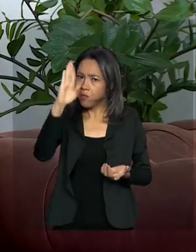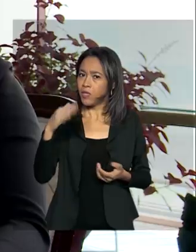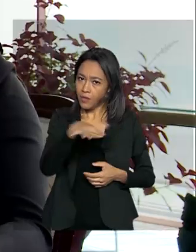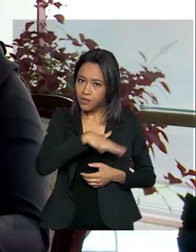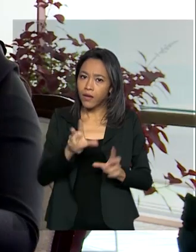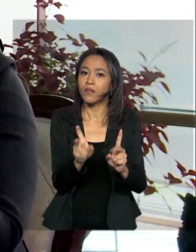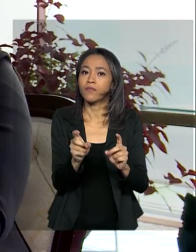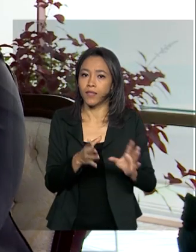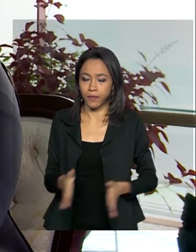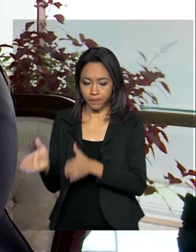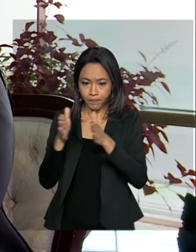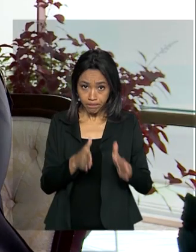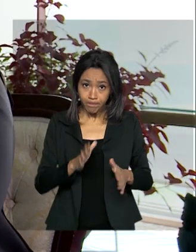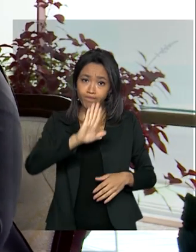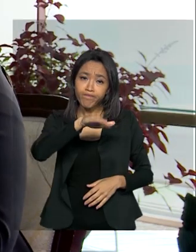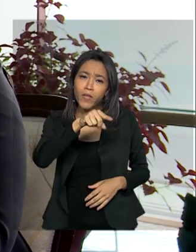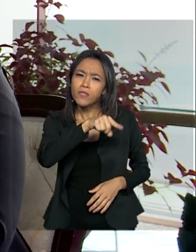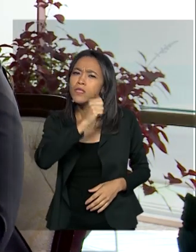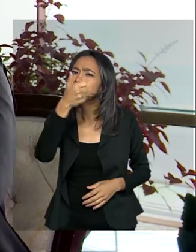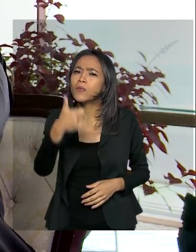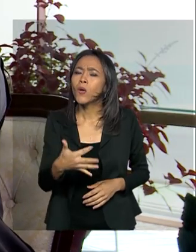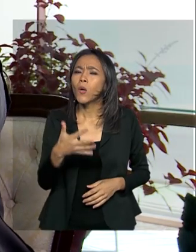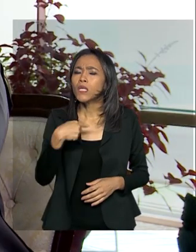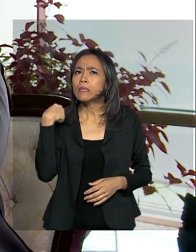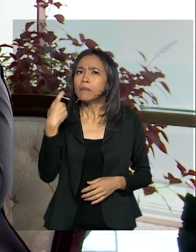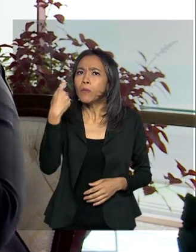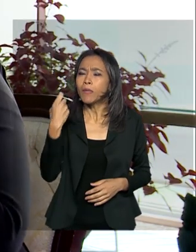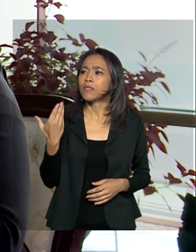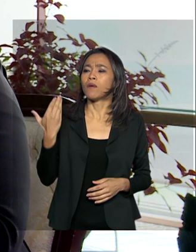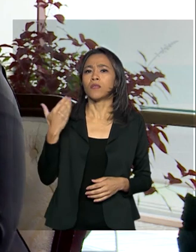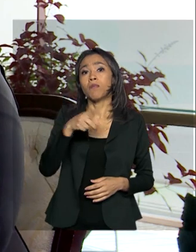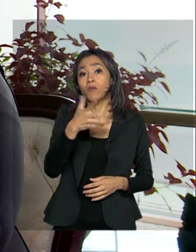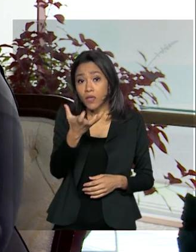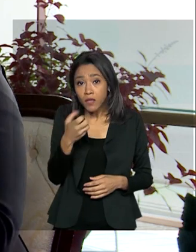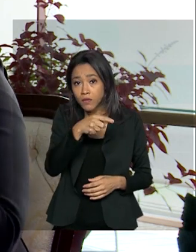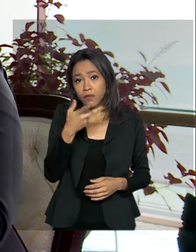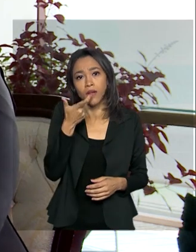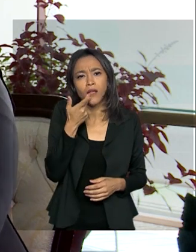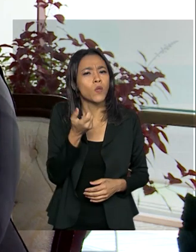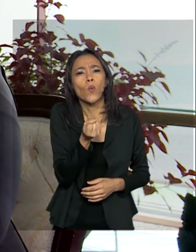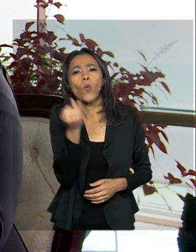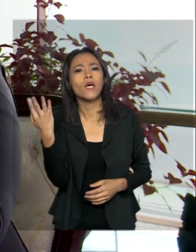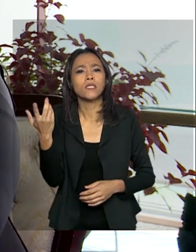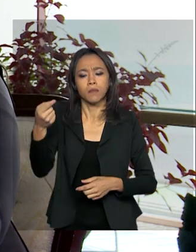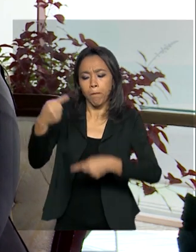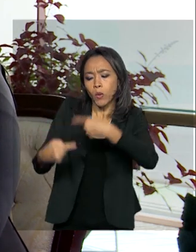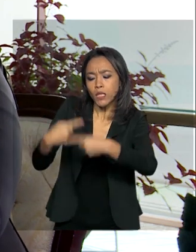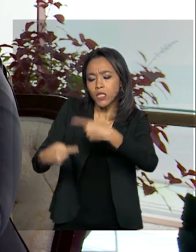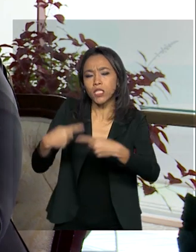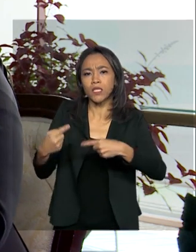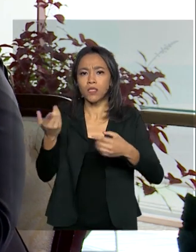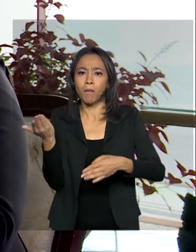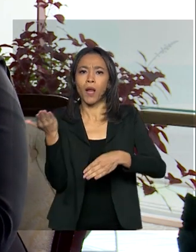comercialização única pelo que a senhora comentou que já tiveram essa preocupação mas eu queria terceira freeza se quais políticas são tão os